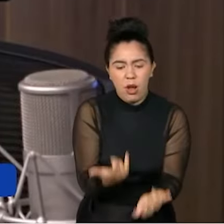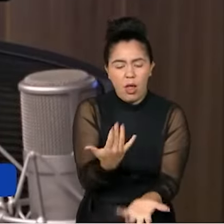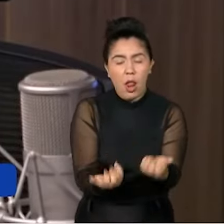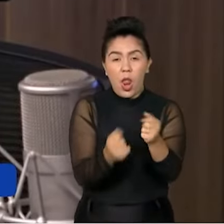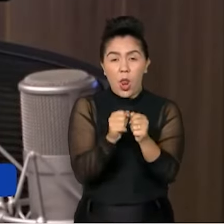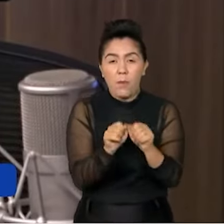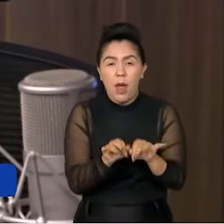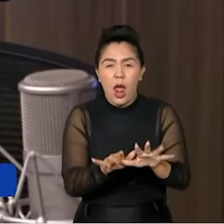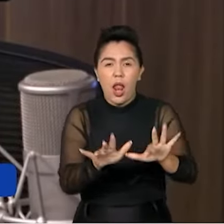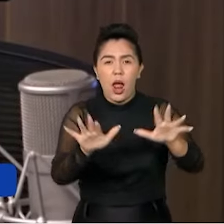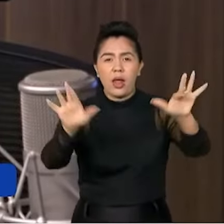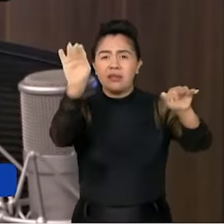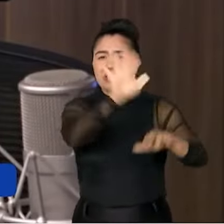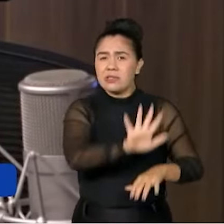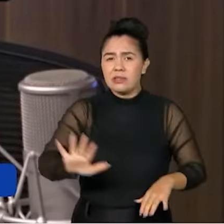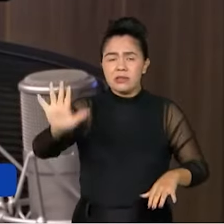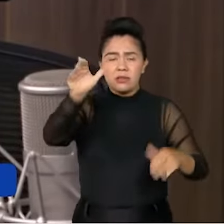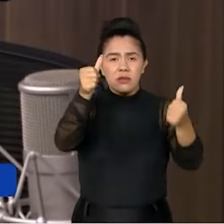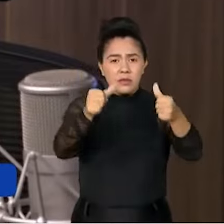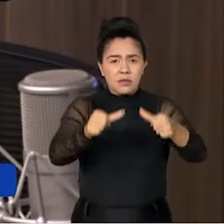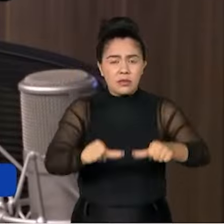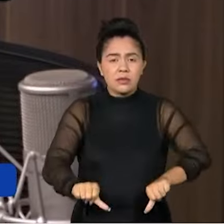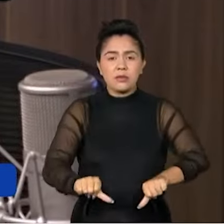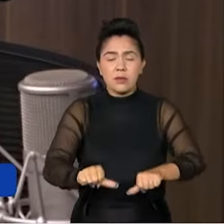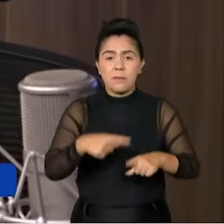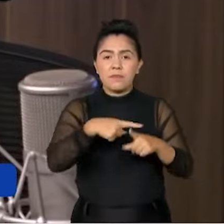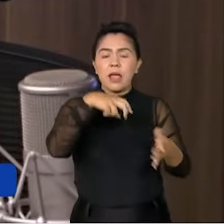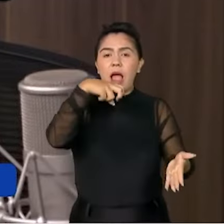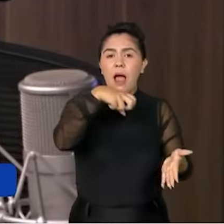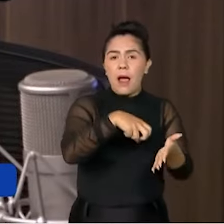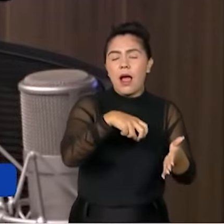dramática no nosso país. Por quê? A pena é de